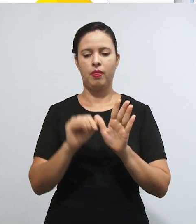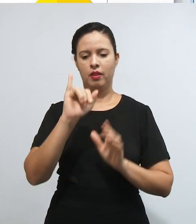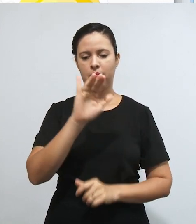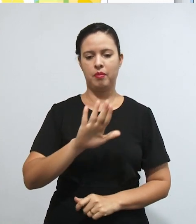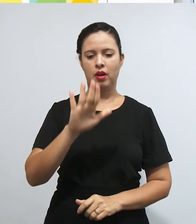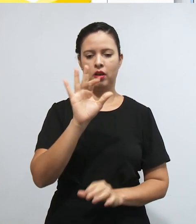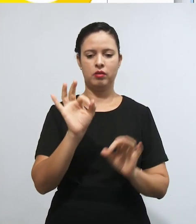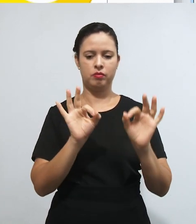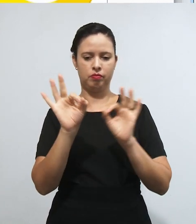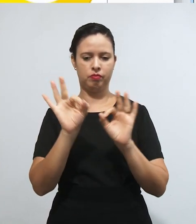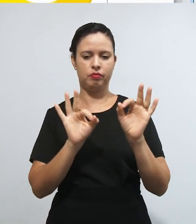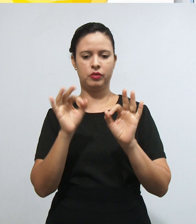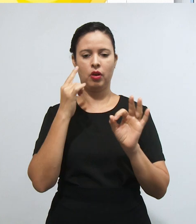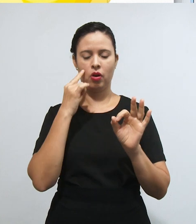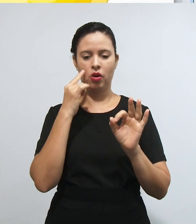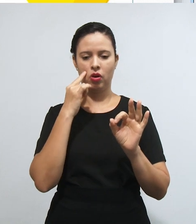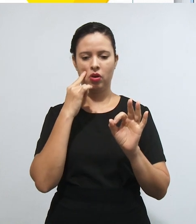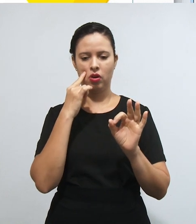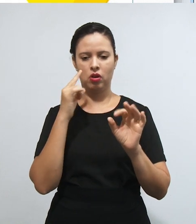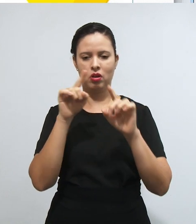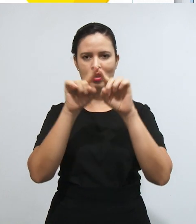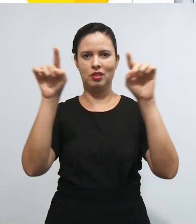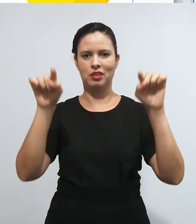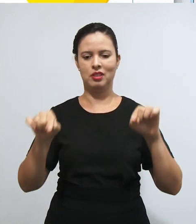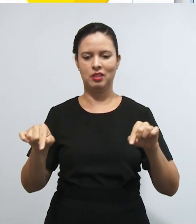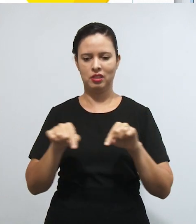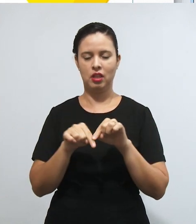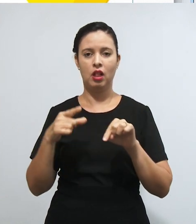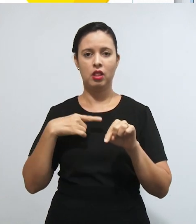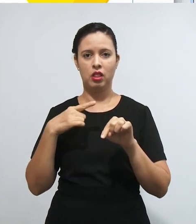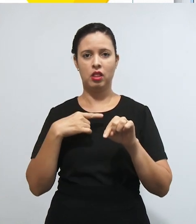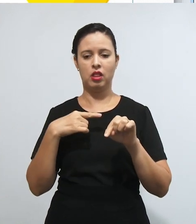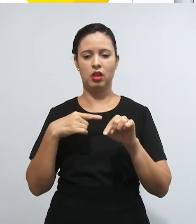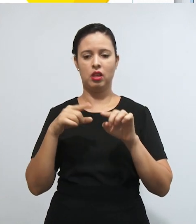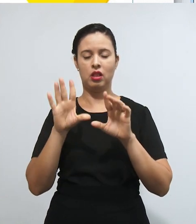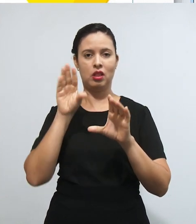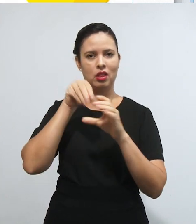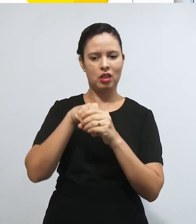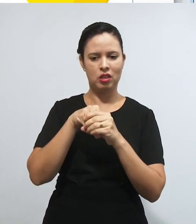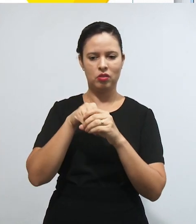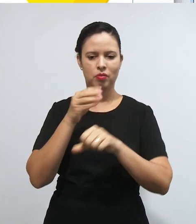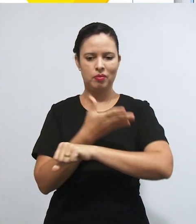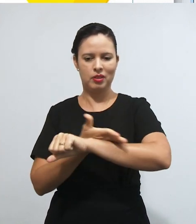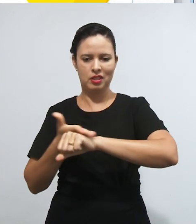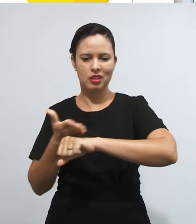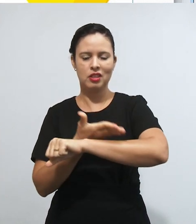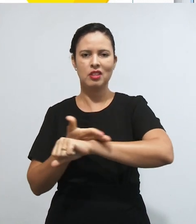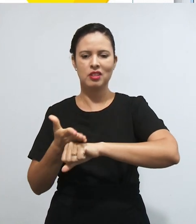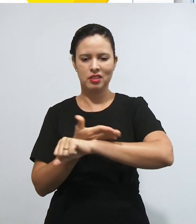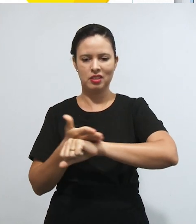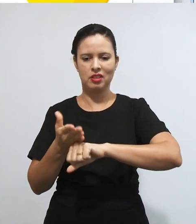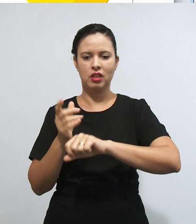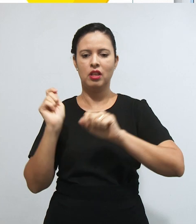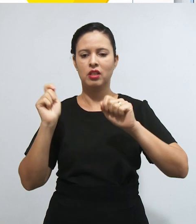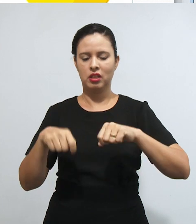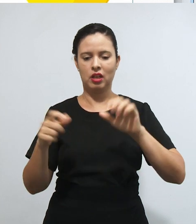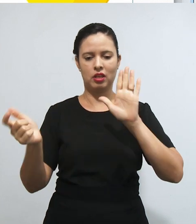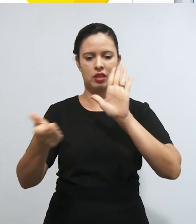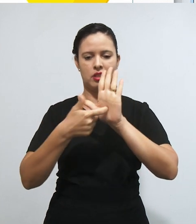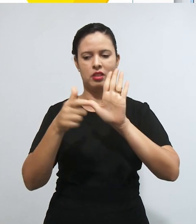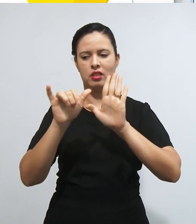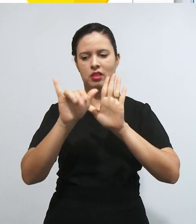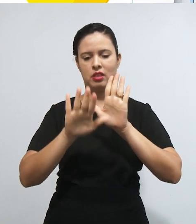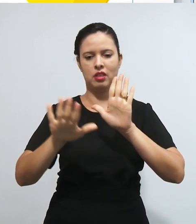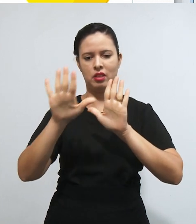Essa caixinha aqui, ó, vocês estão vendo que ela tem um fundo branco, né? Ela tem um fundo branco aqui. Eu posso clicar na imagem e